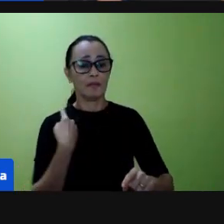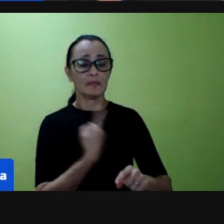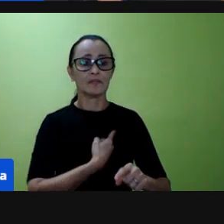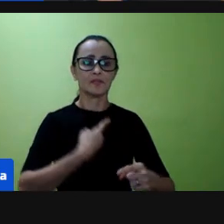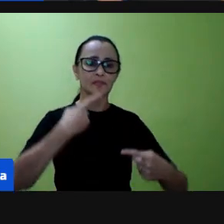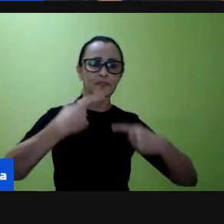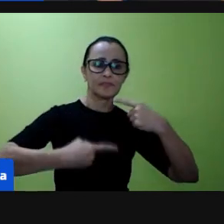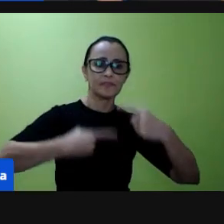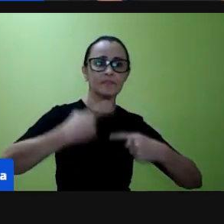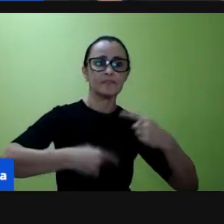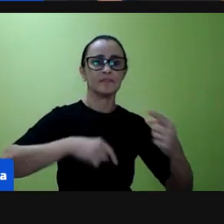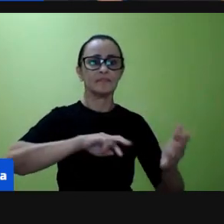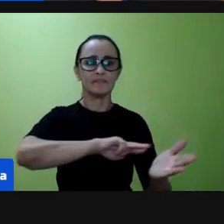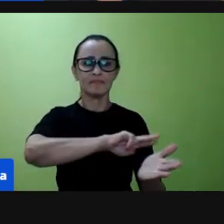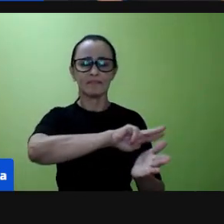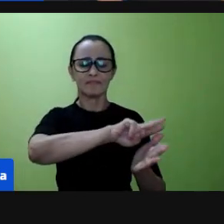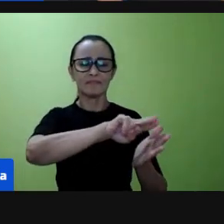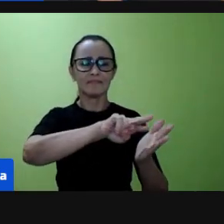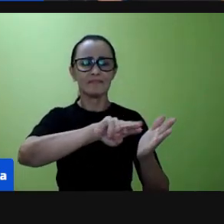né, dentro da casa dele.